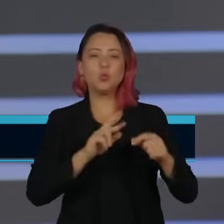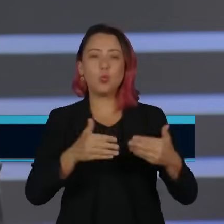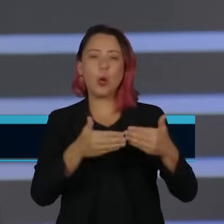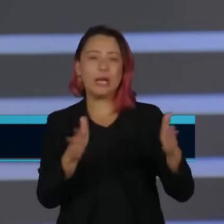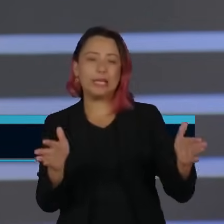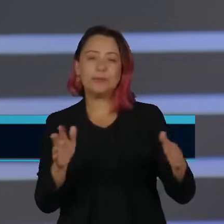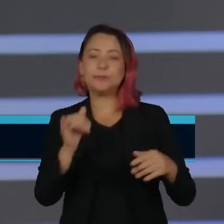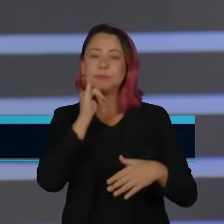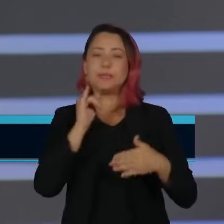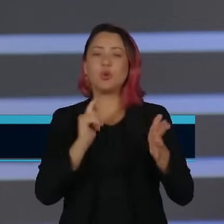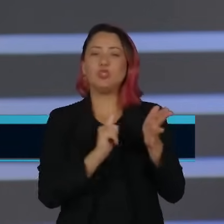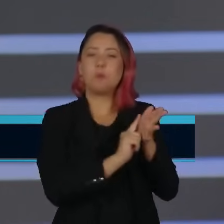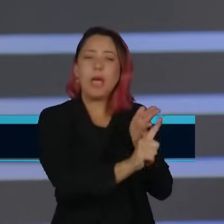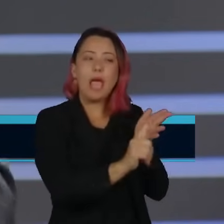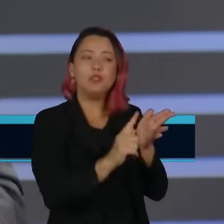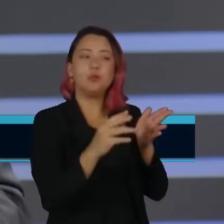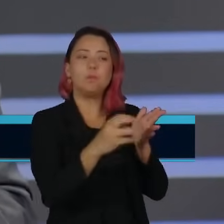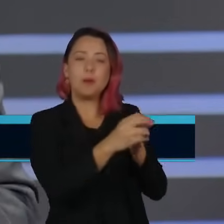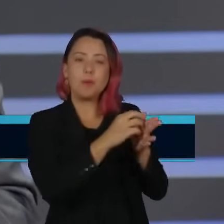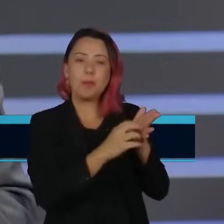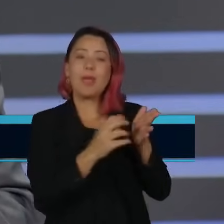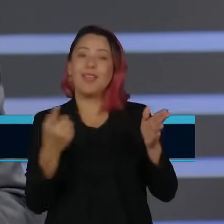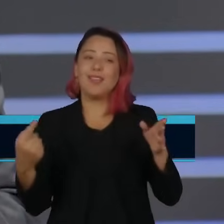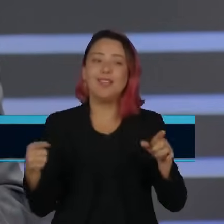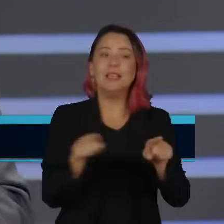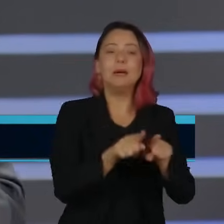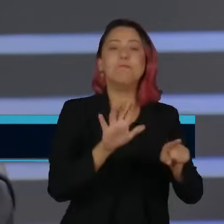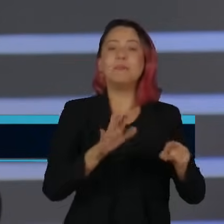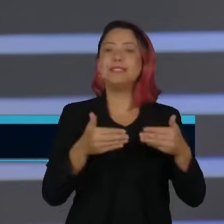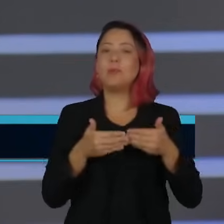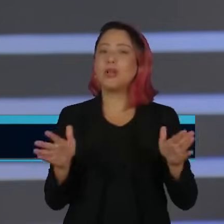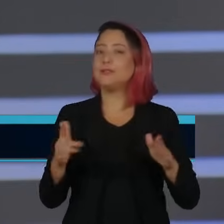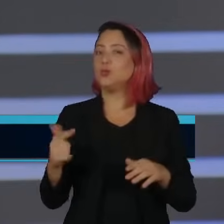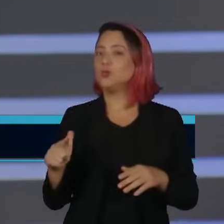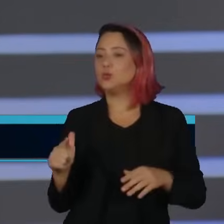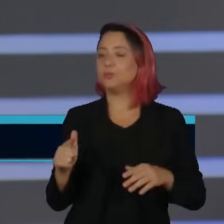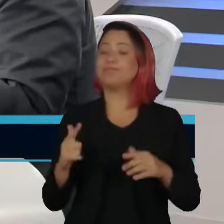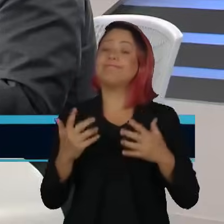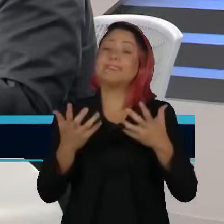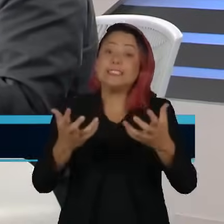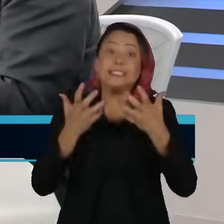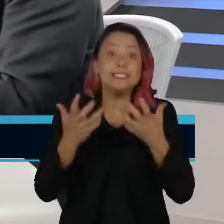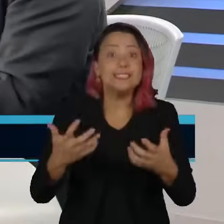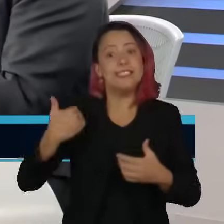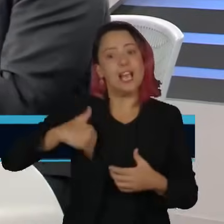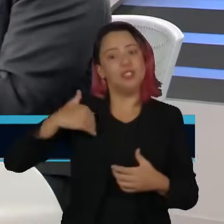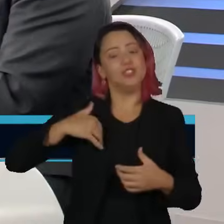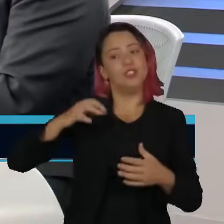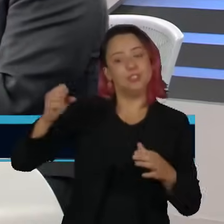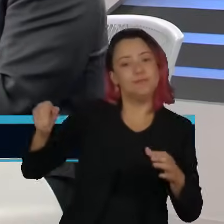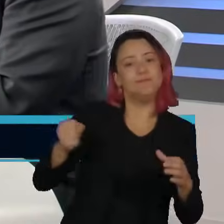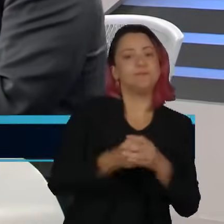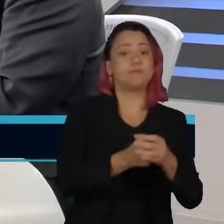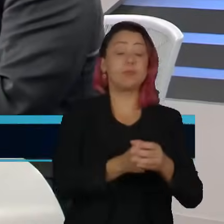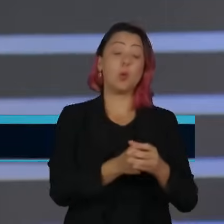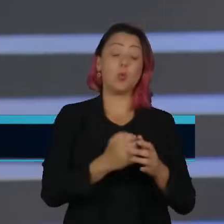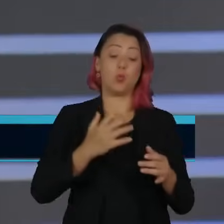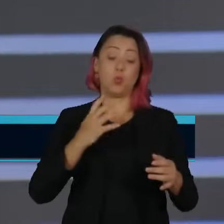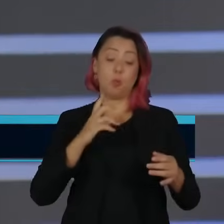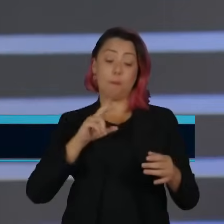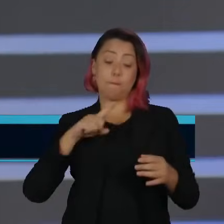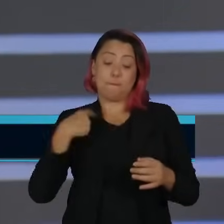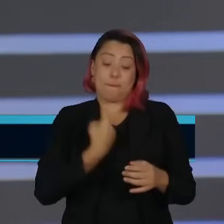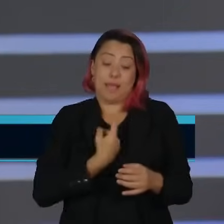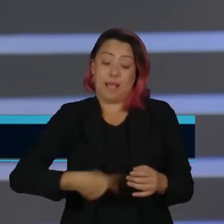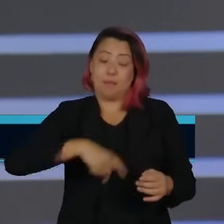Oriente Médio, de outros lugares. Então, eles queriam trazer a Argentina também para poder contrapor. Então, para o Brasil seria positivo